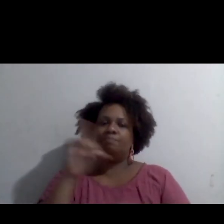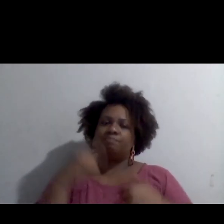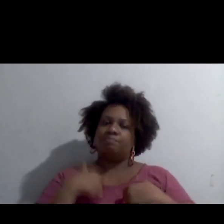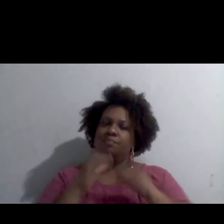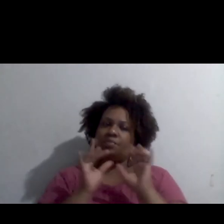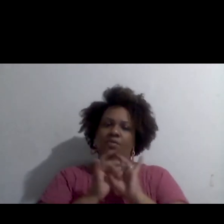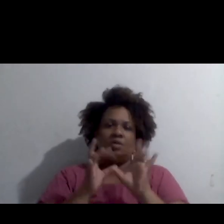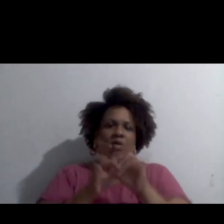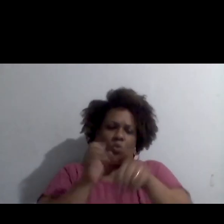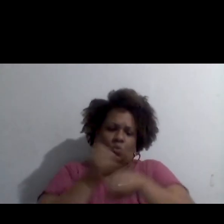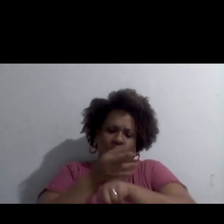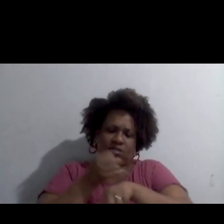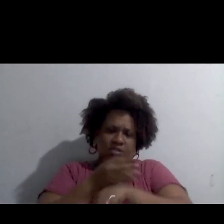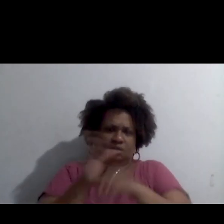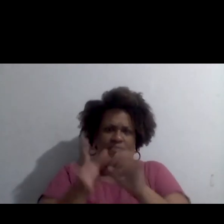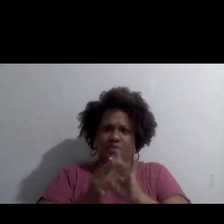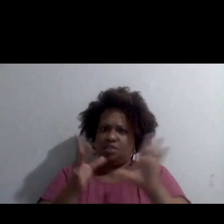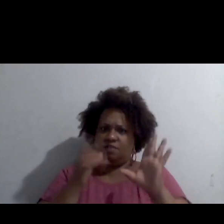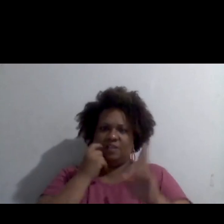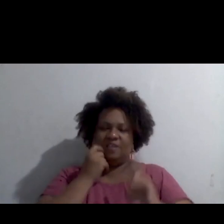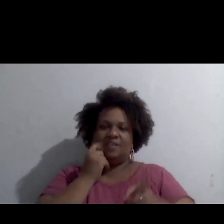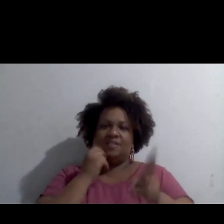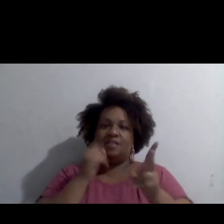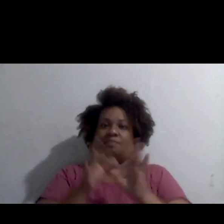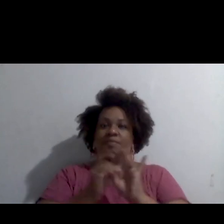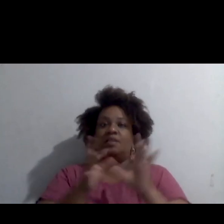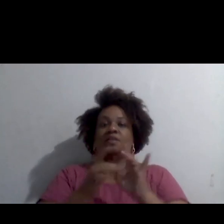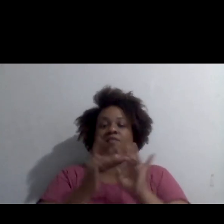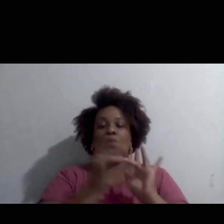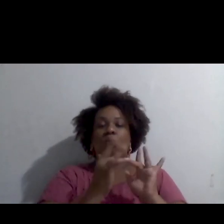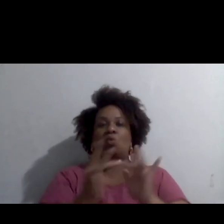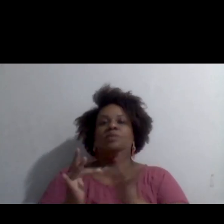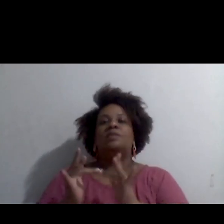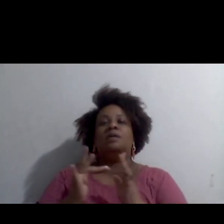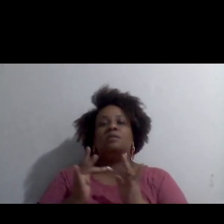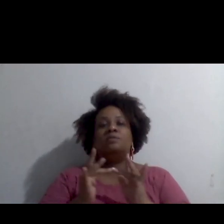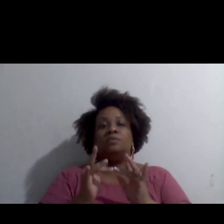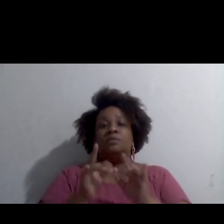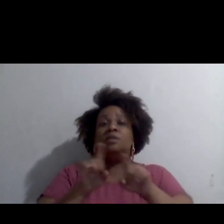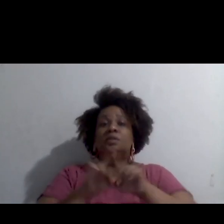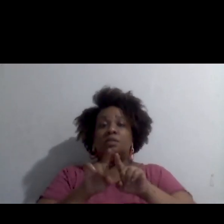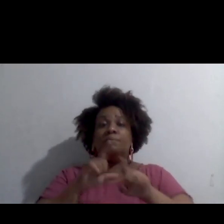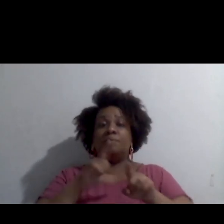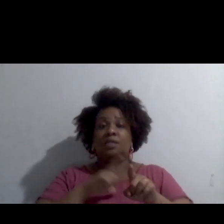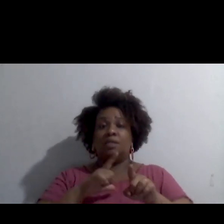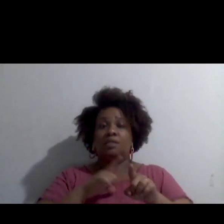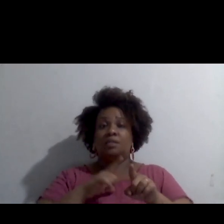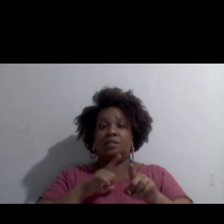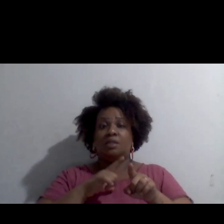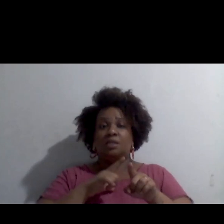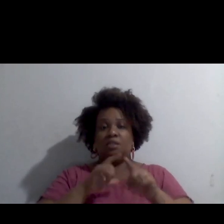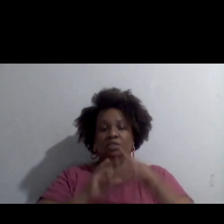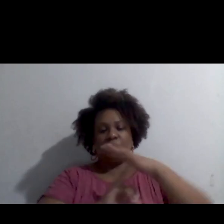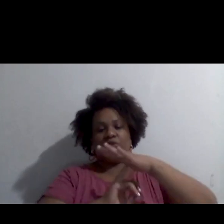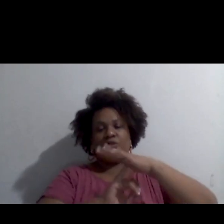Meu WhatsApp é sempre aberto para contato, mas, além disso, a gente também tem os mecanismos institucionais, né, de e-mail e